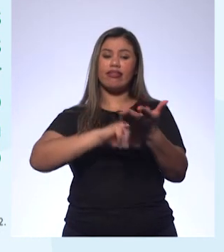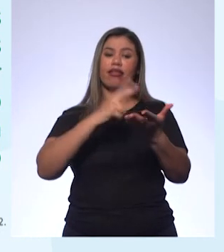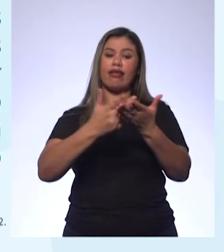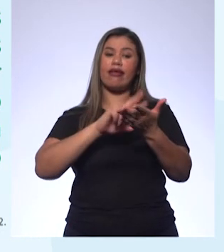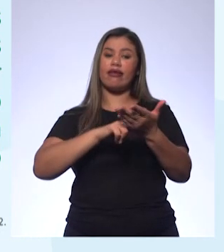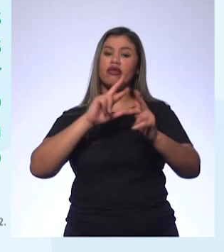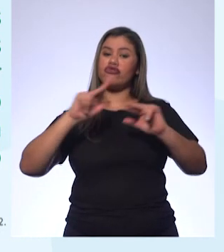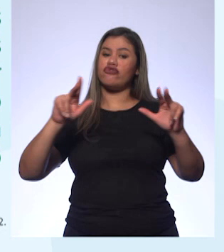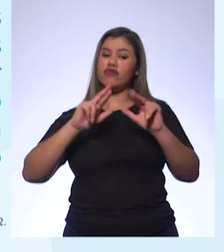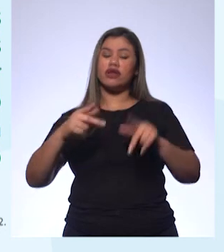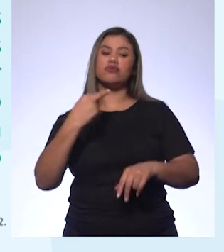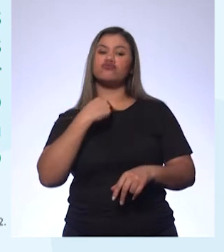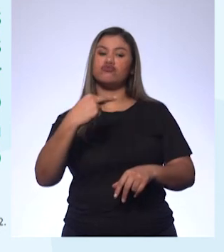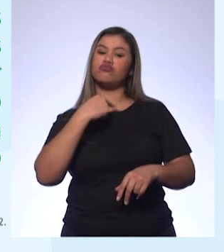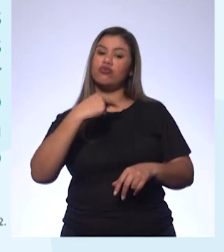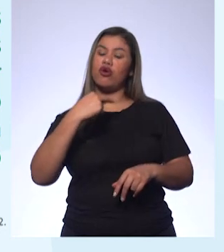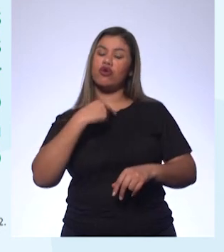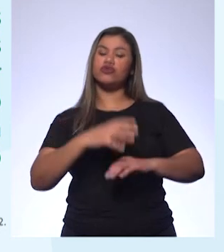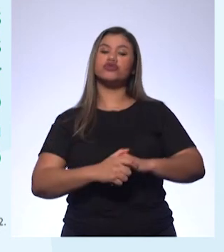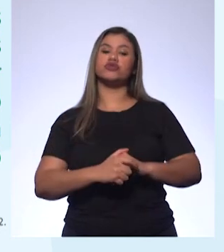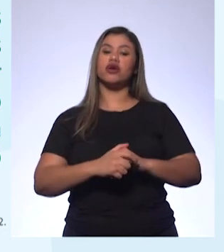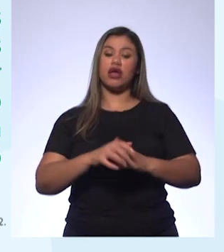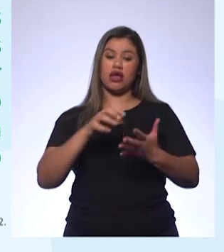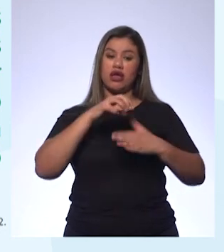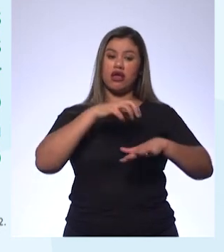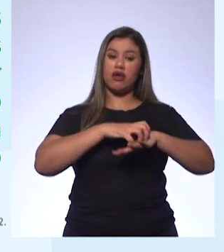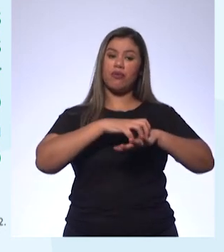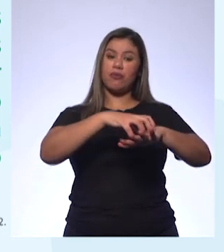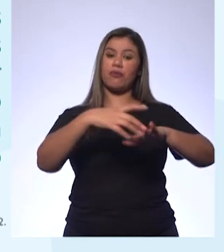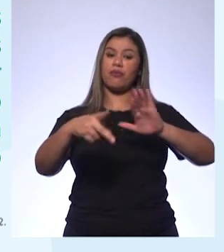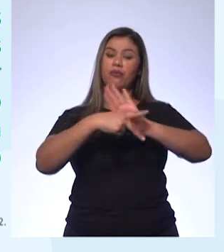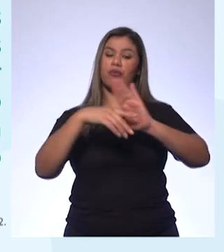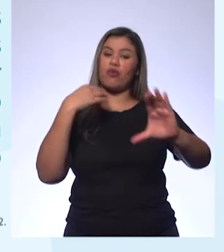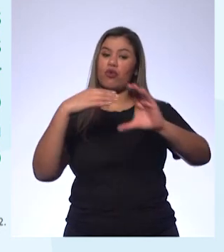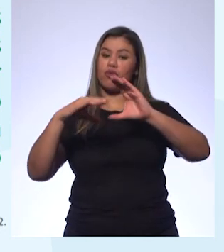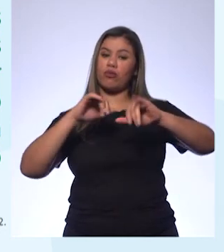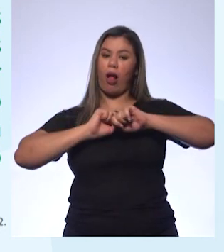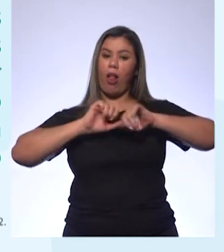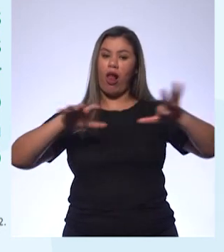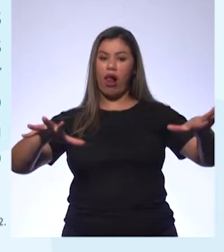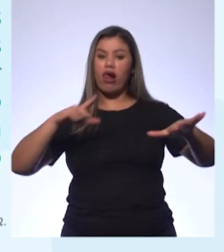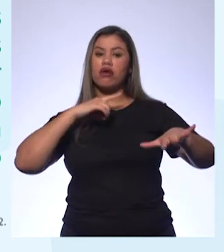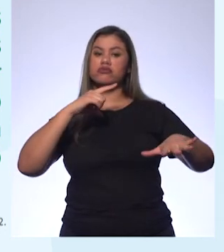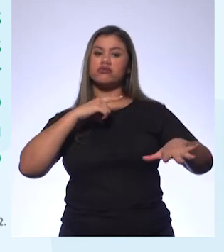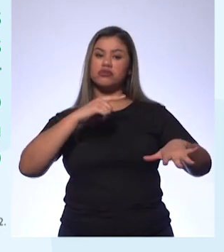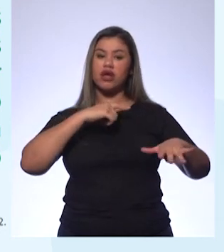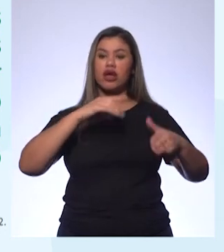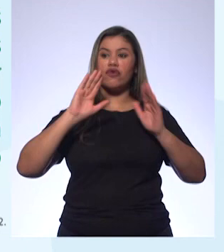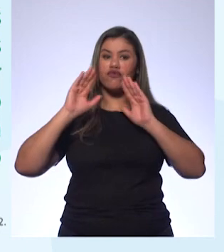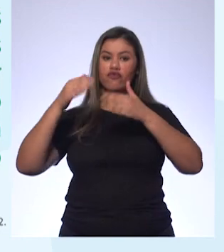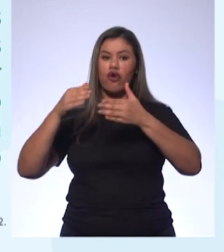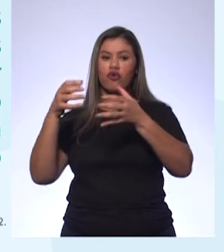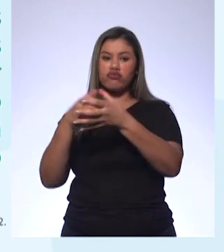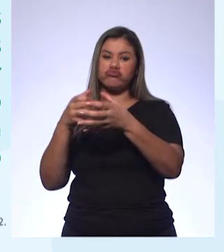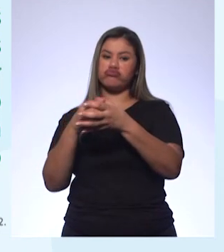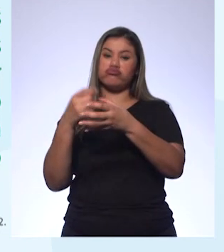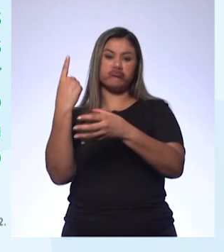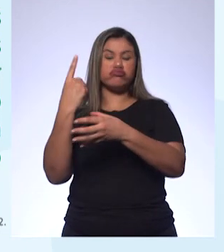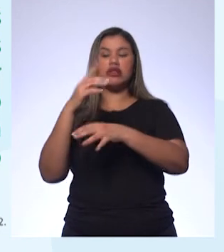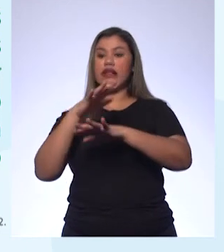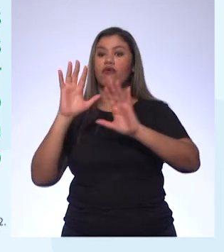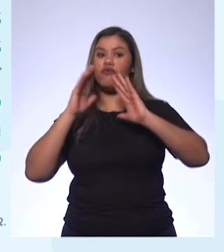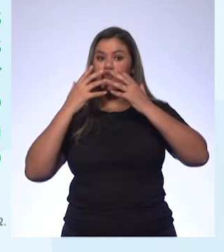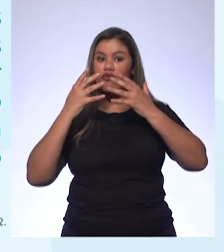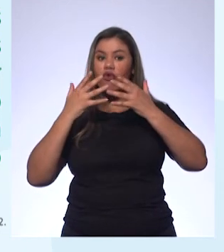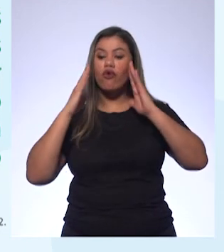da desejada pelo autor. Por ser um veículo de comunicação de grande circulação, não dirigido a um público restrito, que é o que eu falei. Se, de repente,